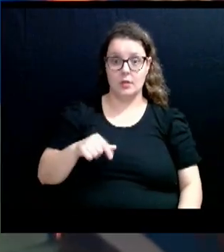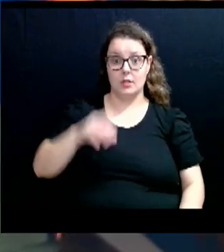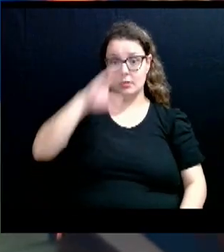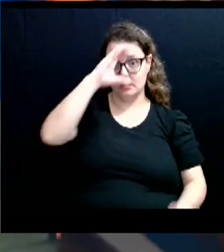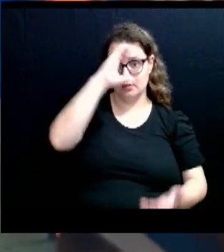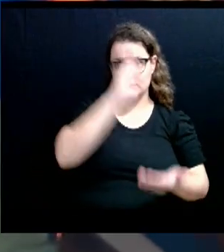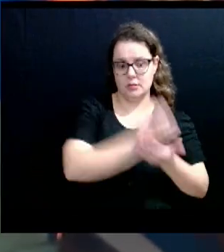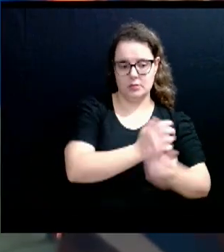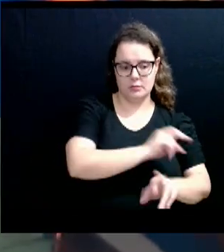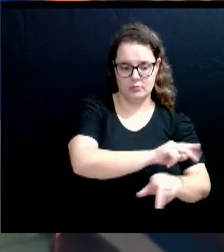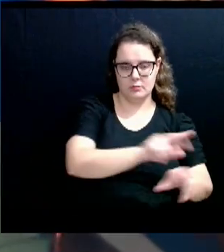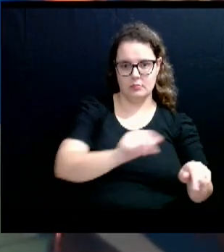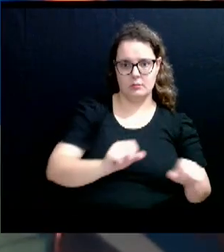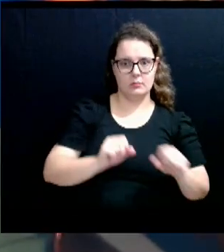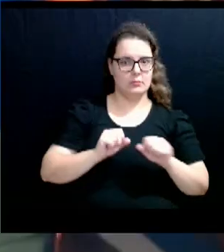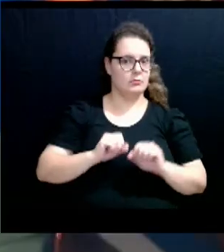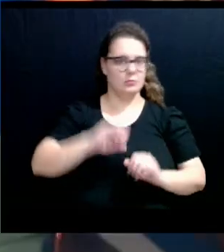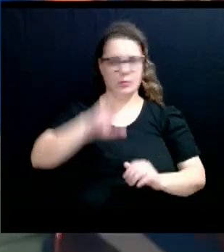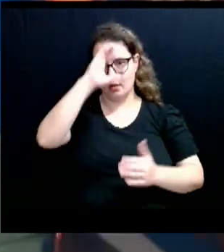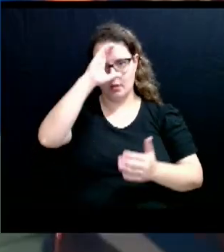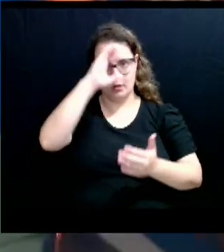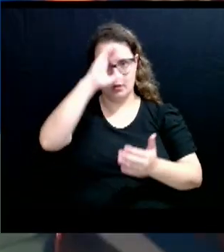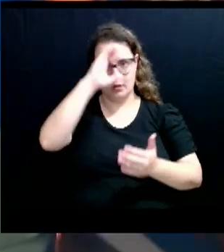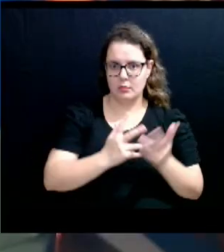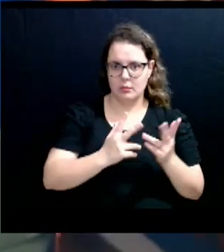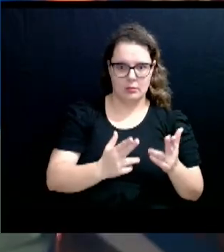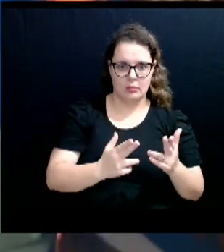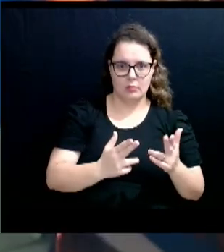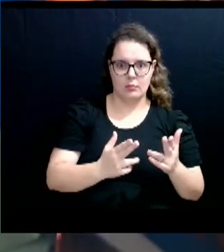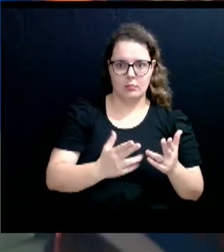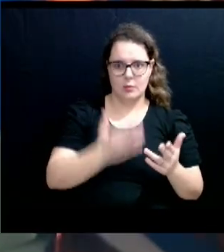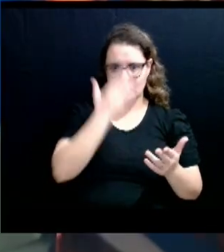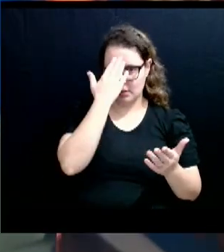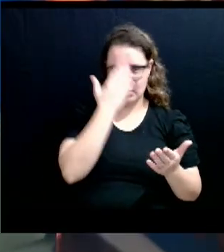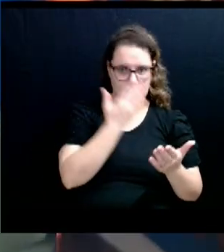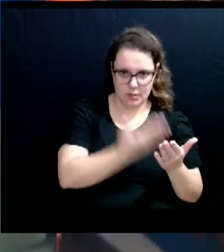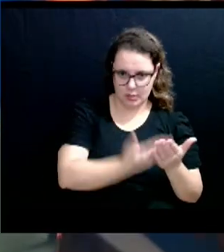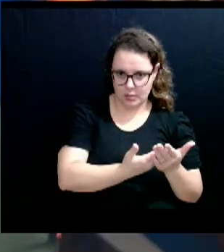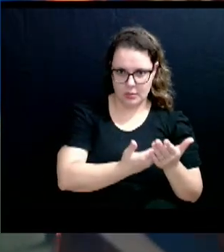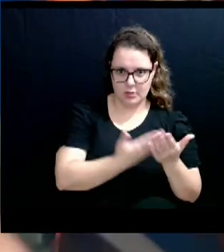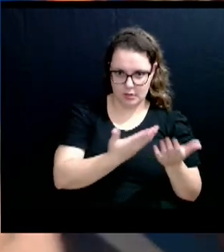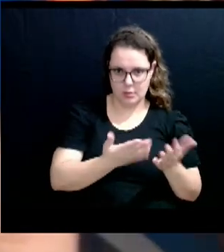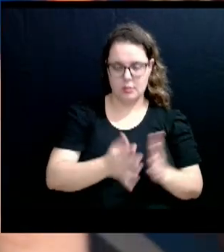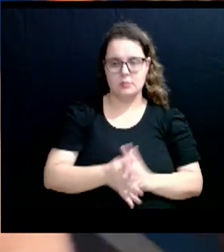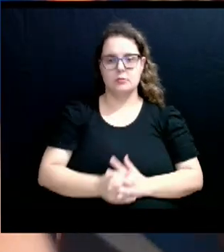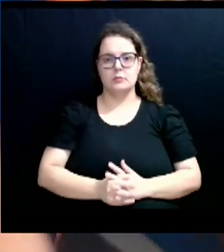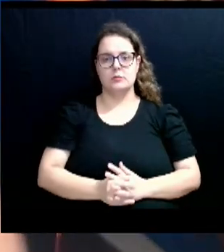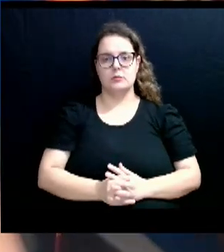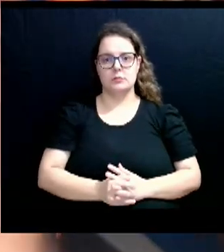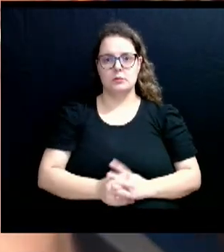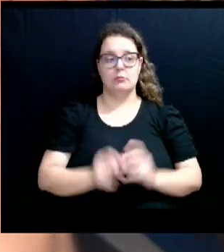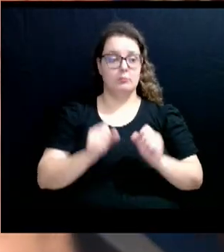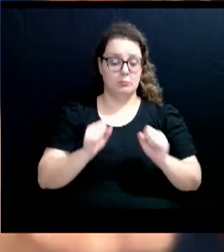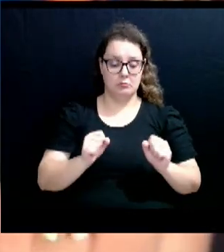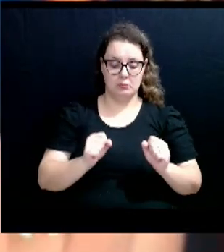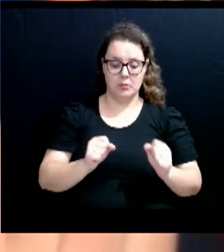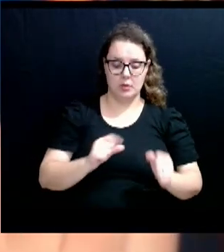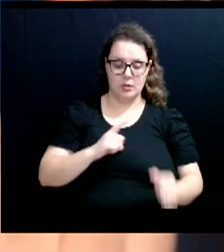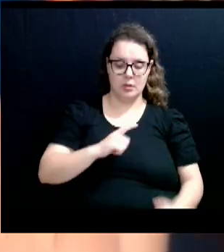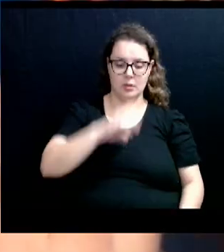ter crenças como algo que a gente crê, que a gente acredita. Então, a gente pode ter crenças a nosso